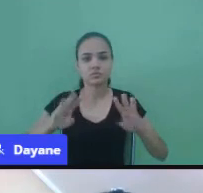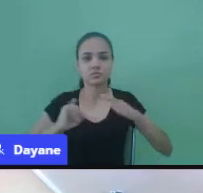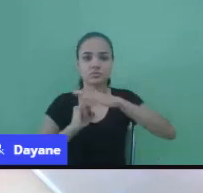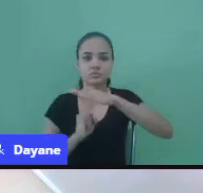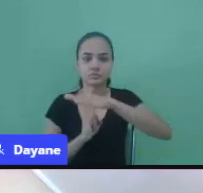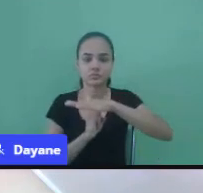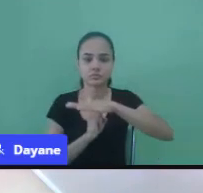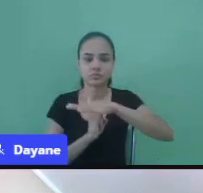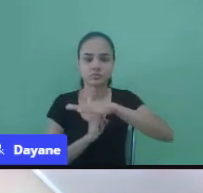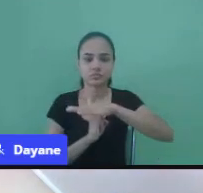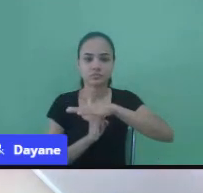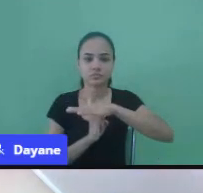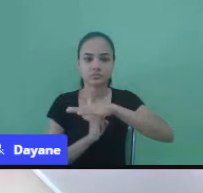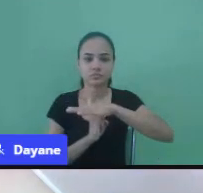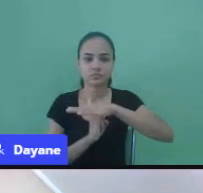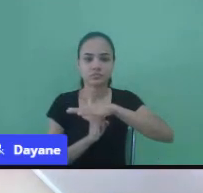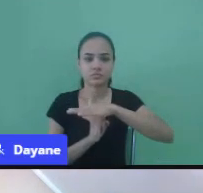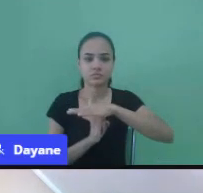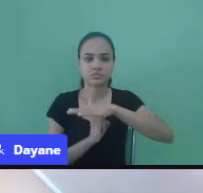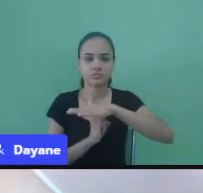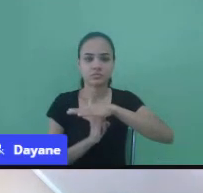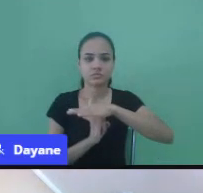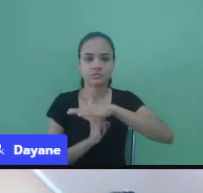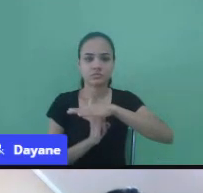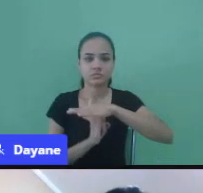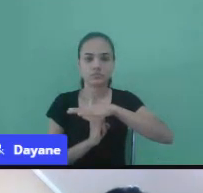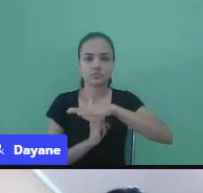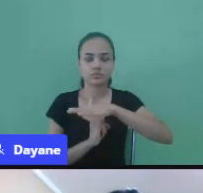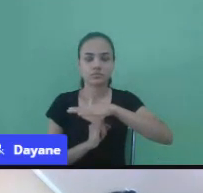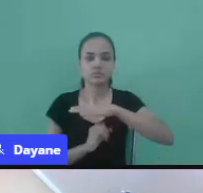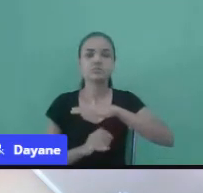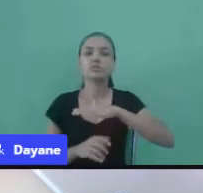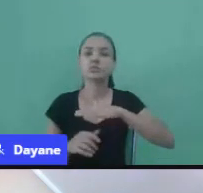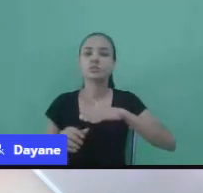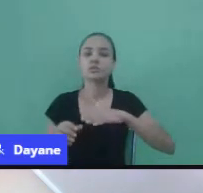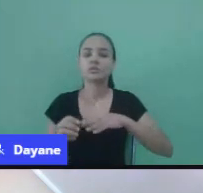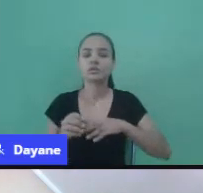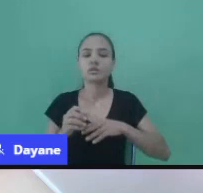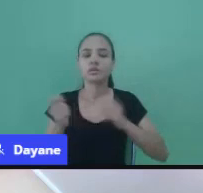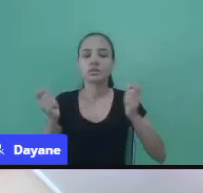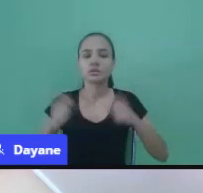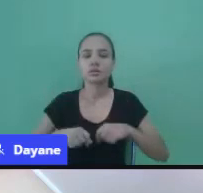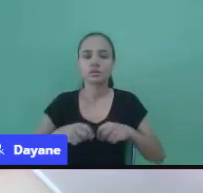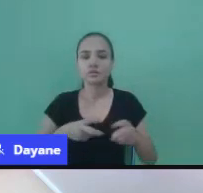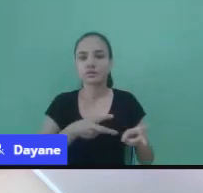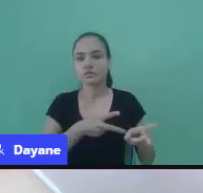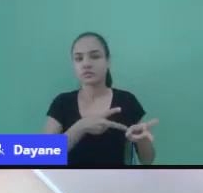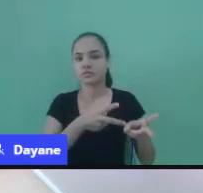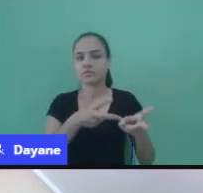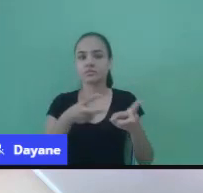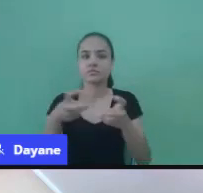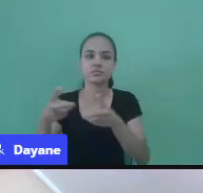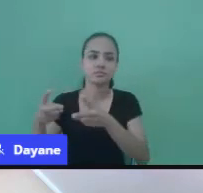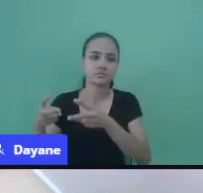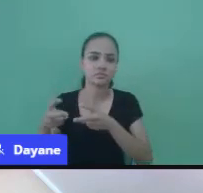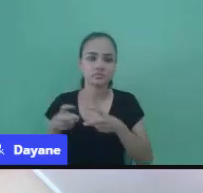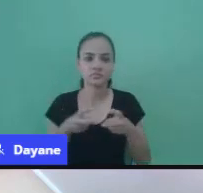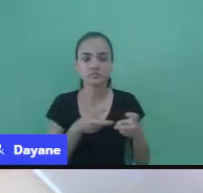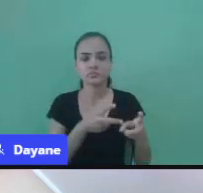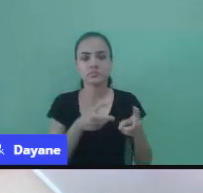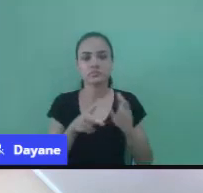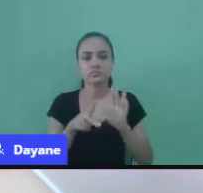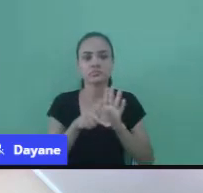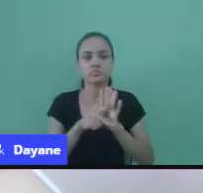www.icasconservation.org.br. Lá vocês podem, né, ver um pouco mais dos projetos. E aí a gente tem a aba ali no menu